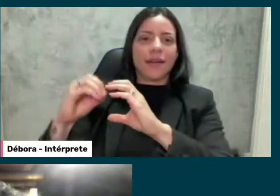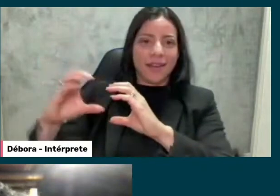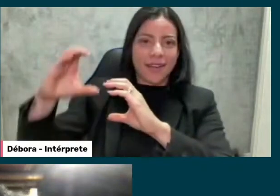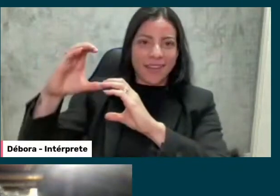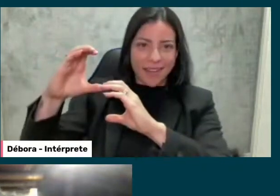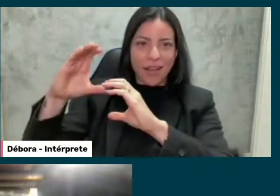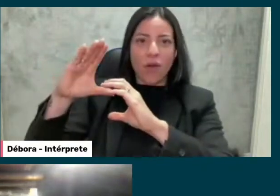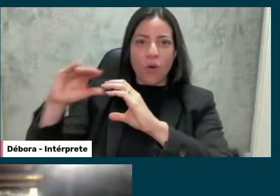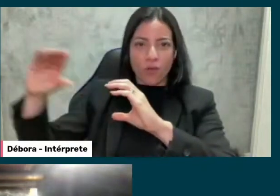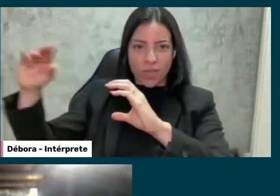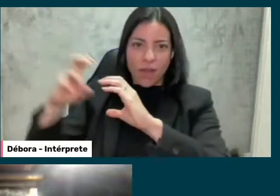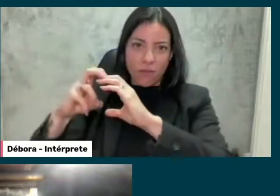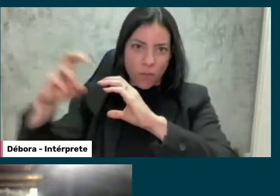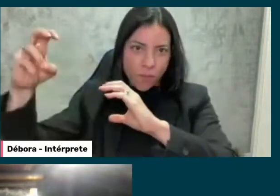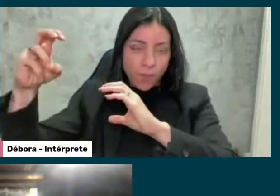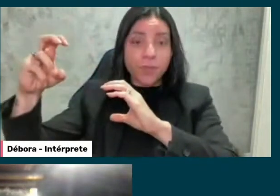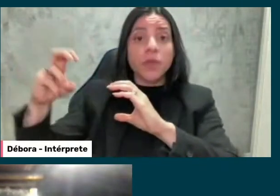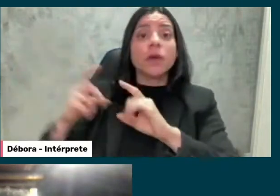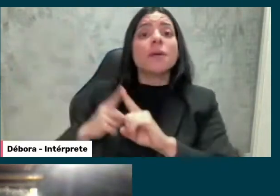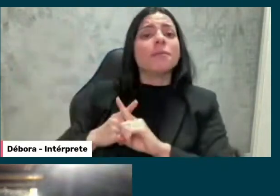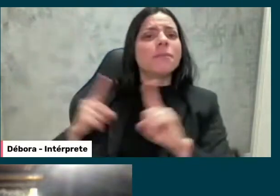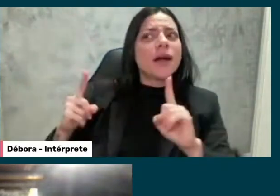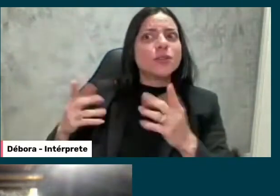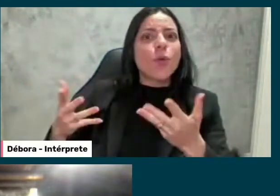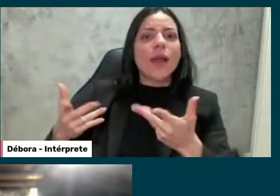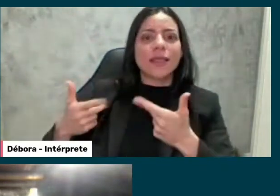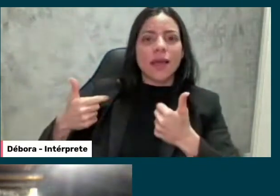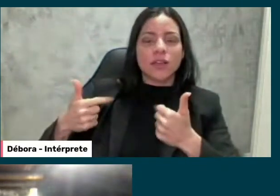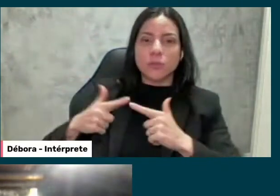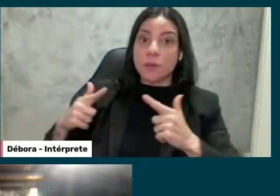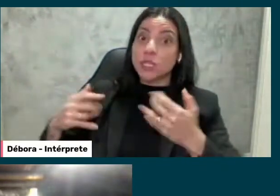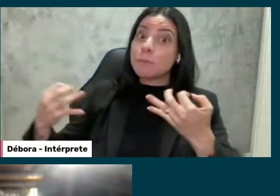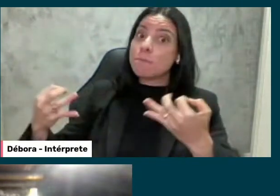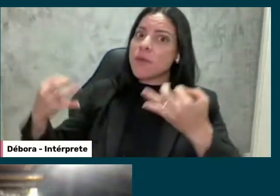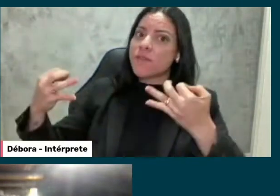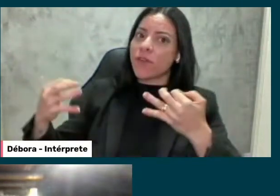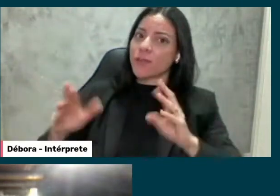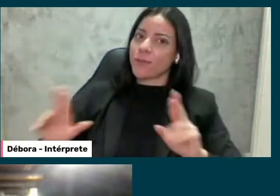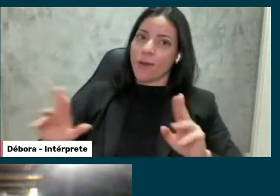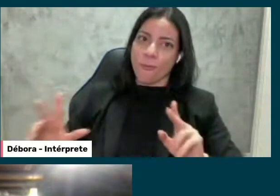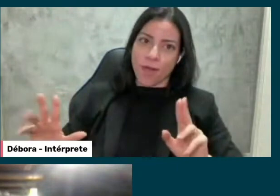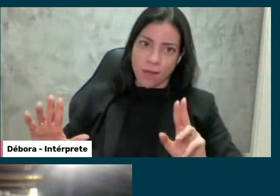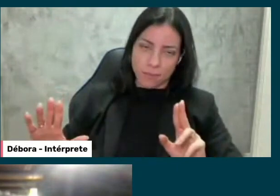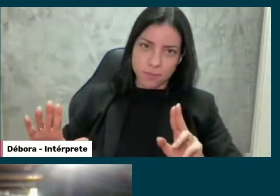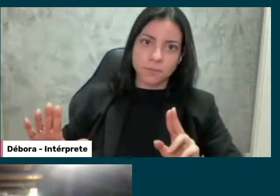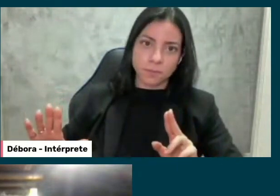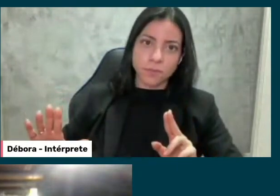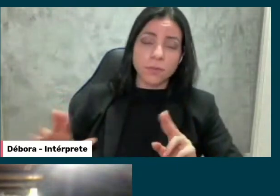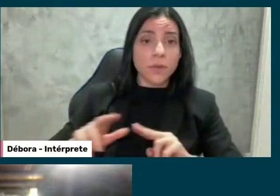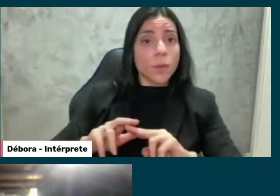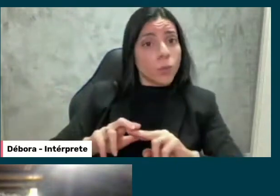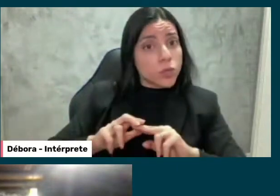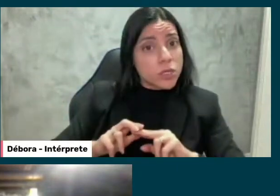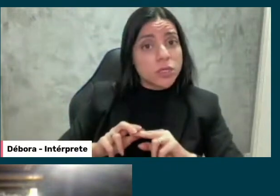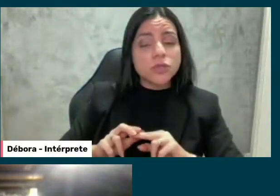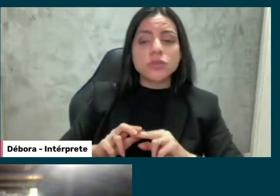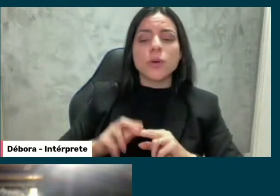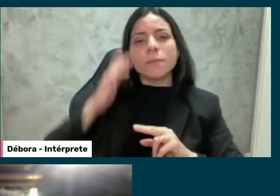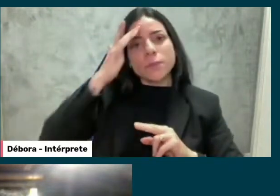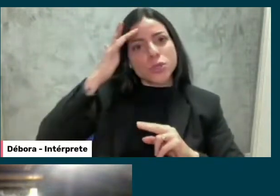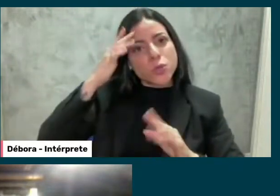Tudo isso com muita qualidade, mas não de maneira perfeita, né? Por isso que o uso vai ficar cada vez melhor